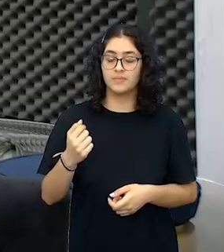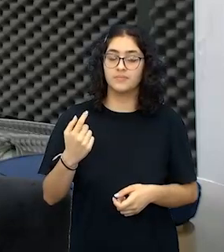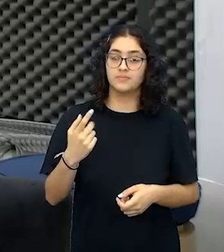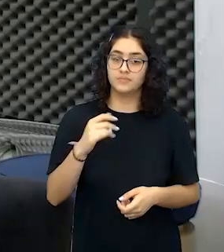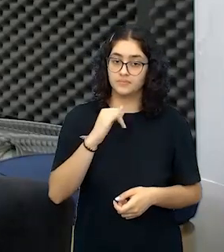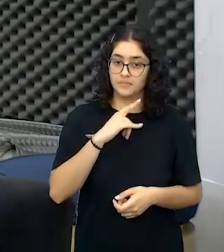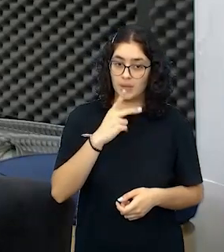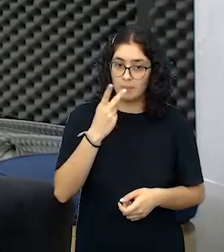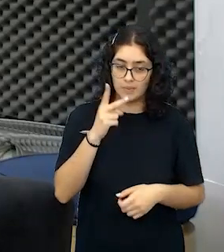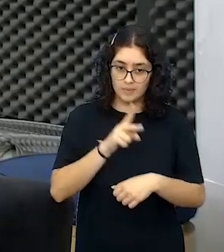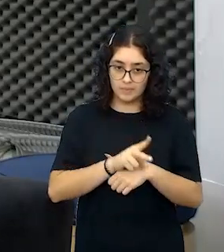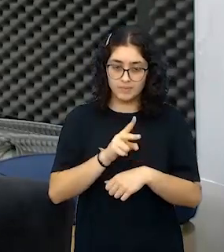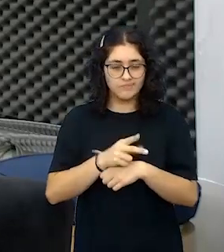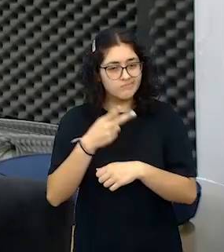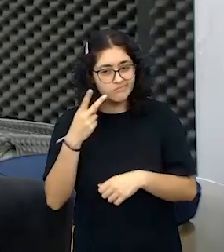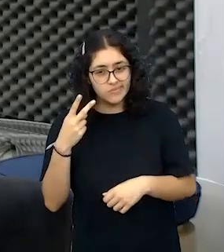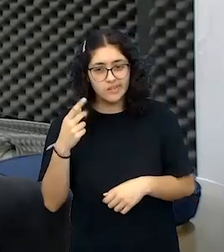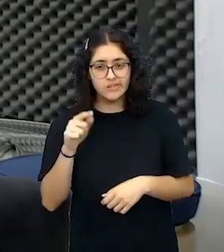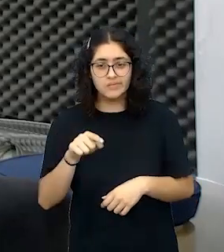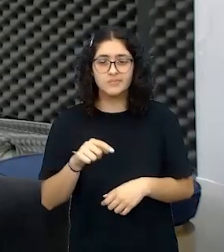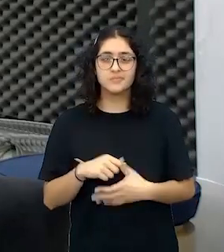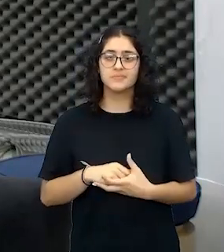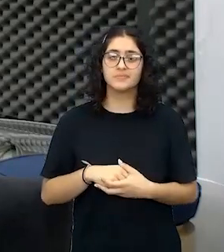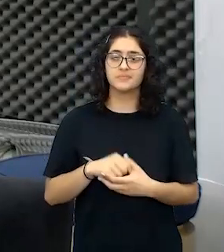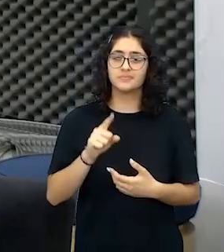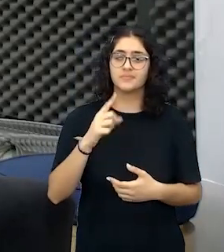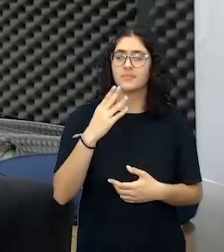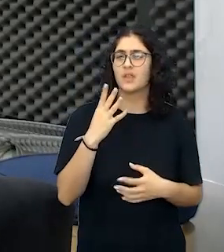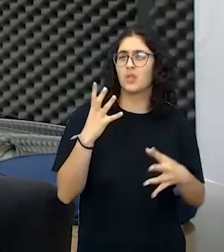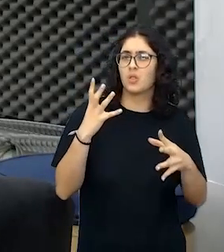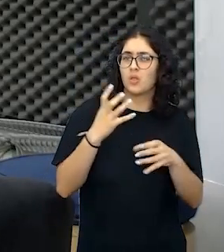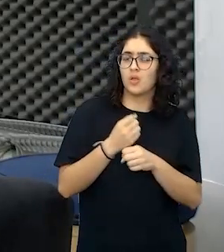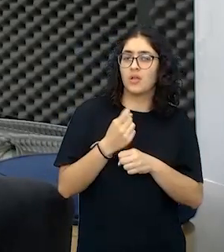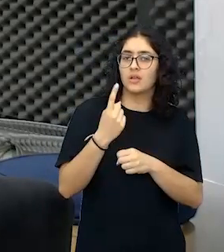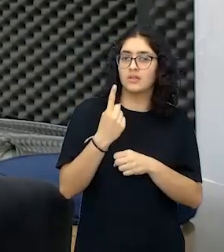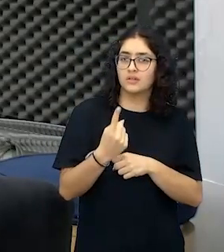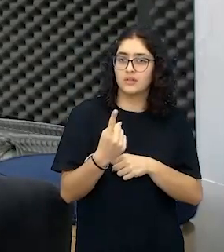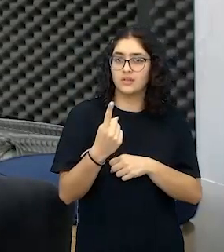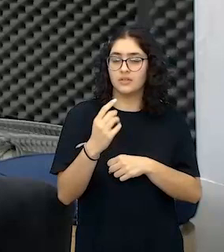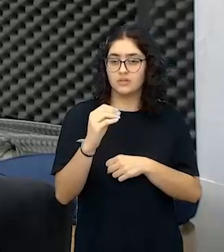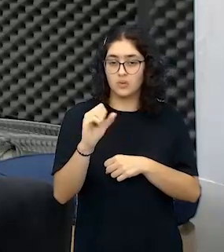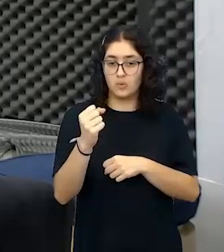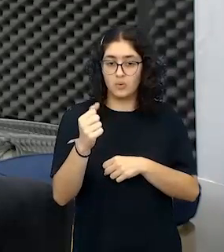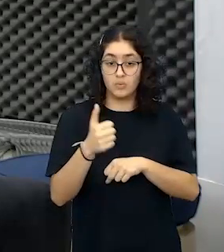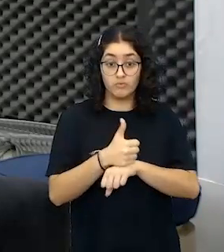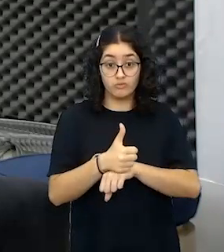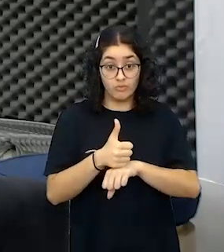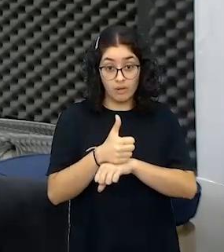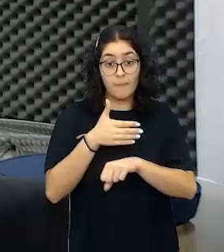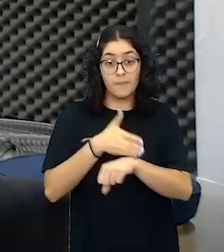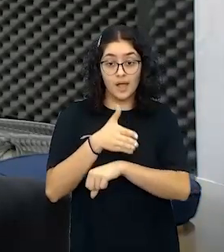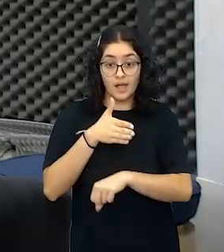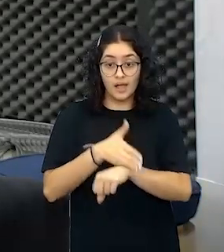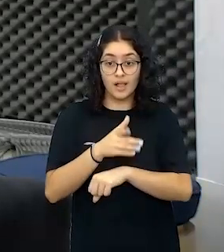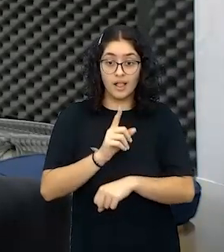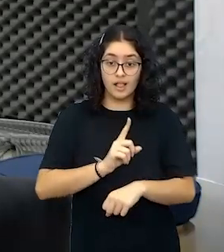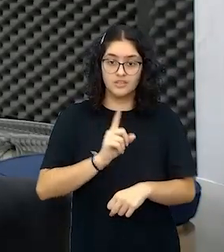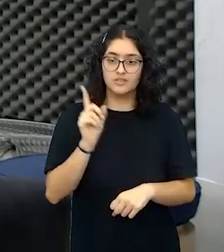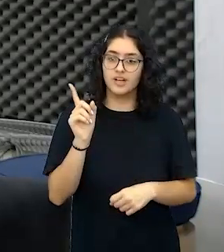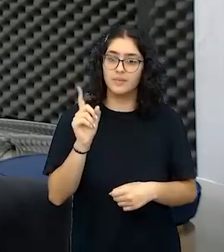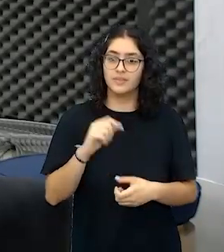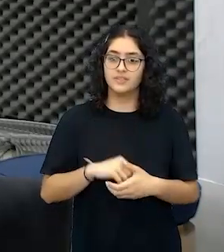alguns supervisores que estiveram presentes. No total foram 182 profissionais que participaram dessa formação em